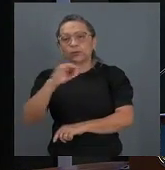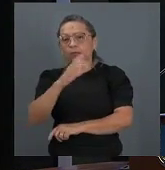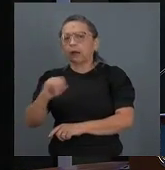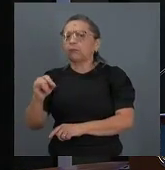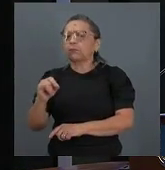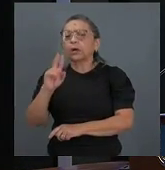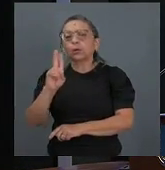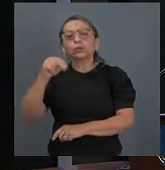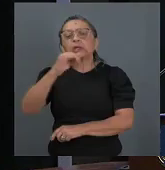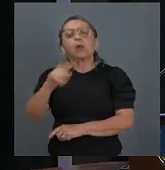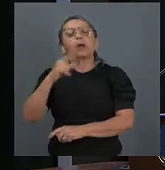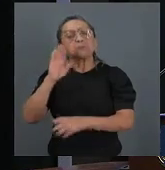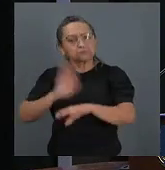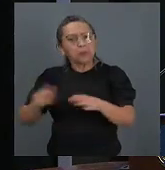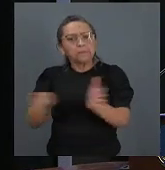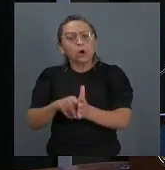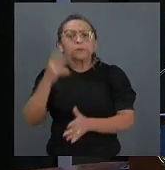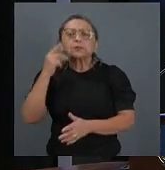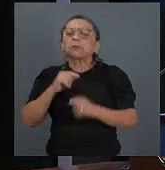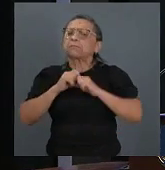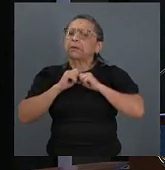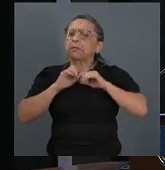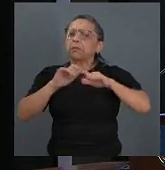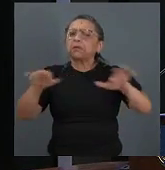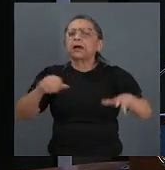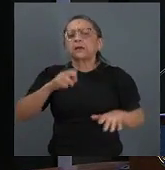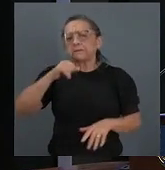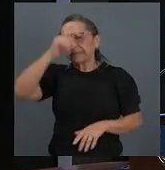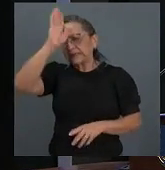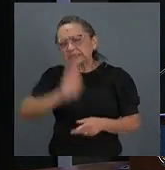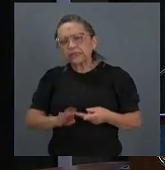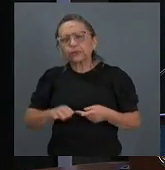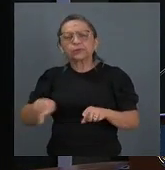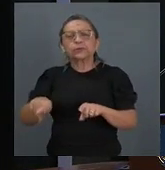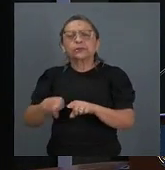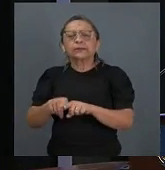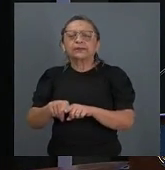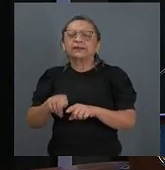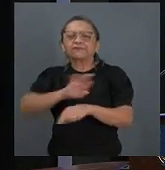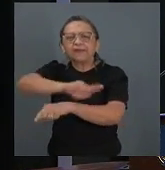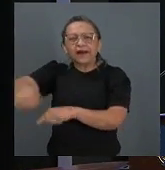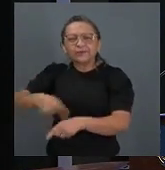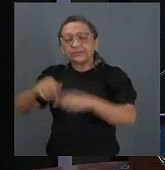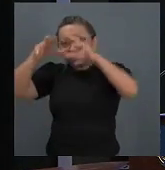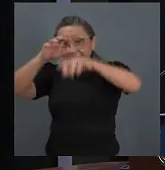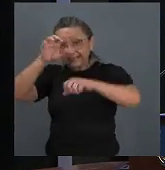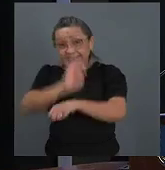genuinamente cearense, com repercussão fortíssima no Brasil, no Acre, e que aqui em Brasília